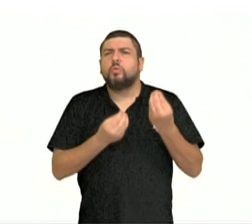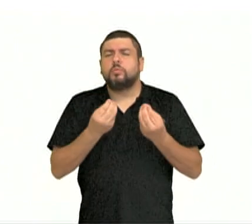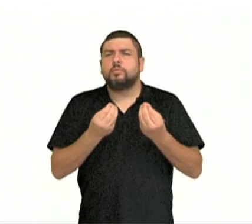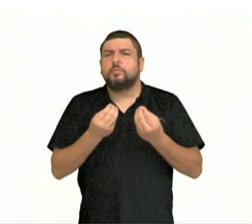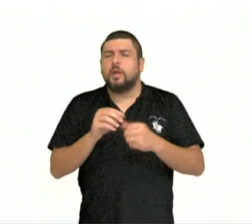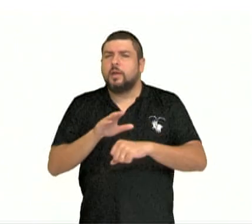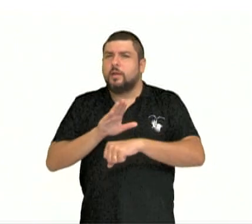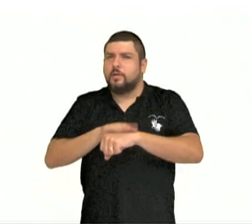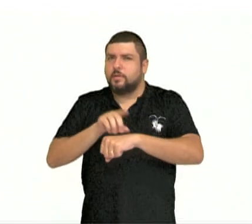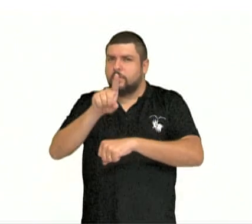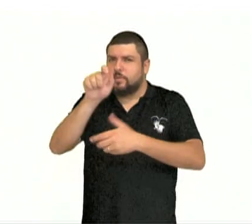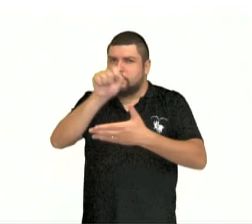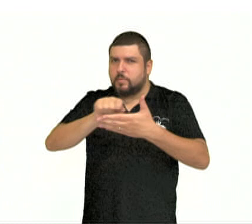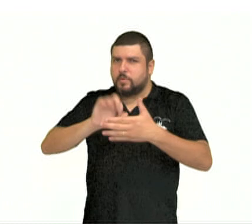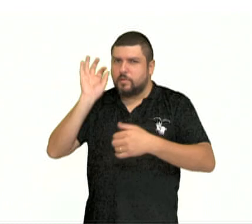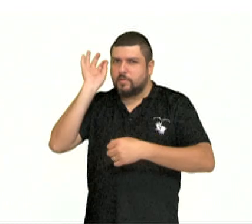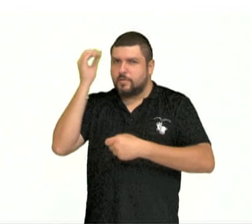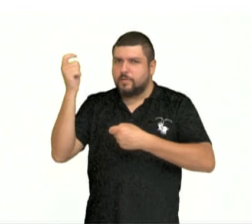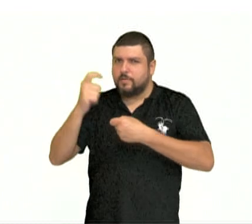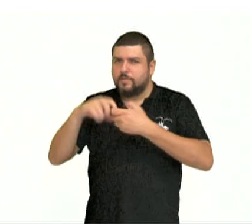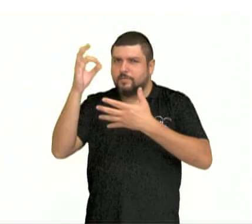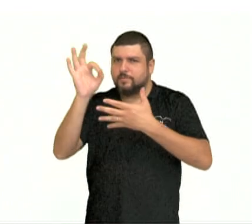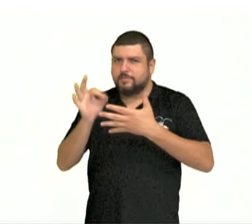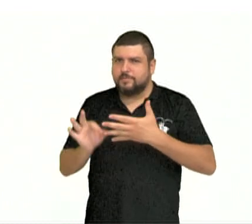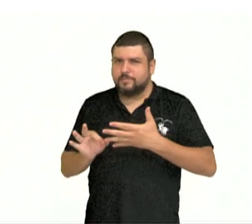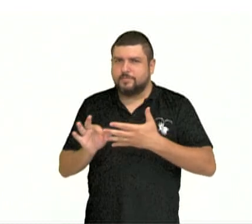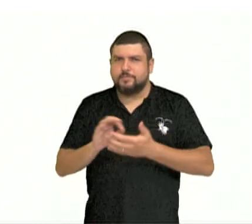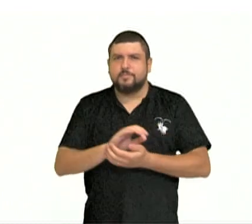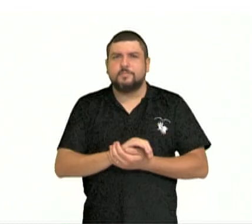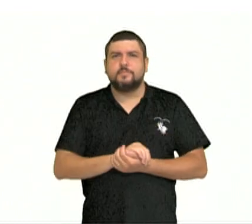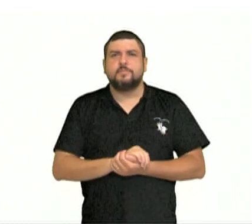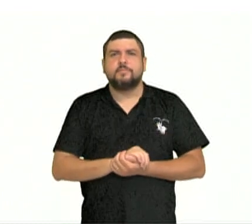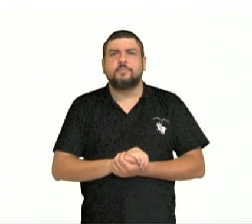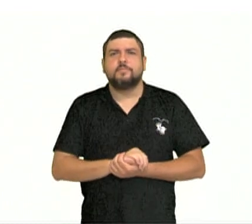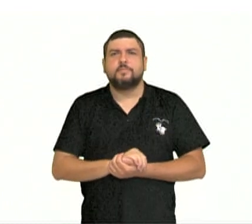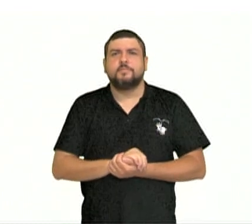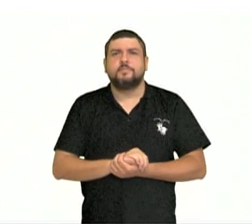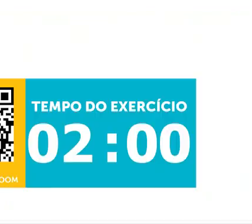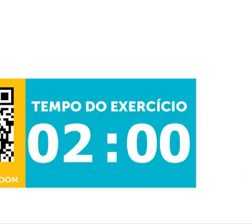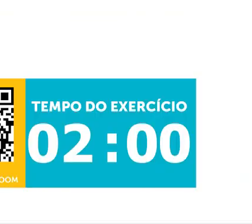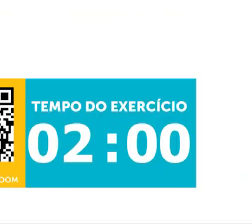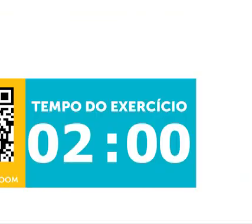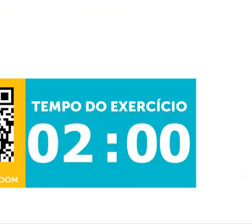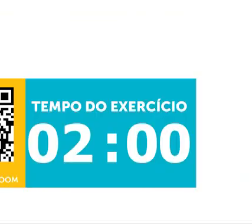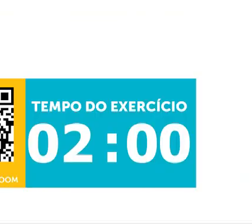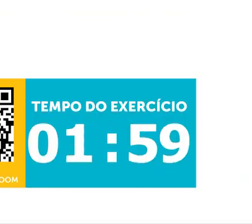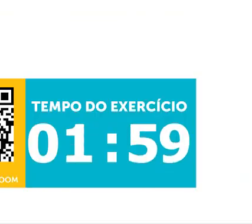dar um tempinho para você e já volto para conferirmos juntos a resposta. Até daqui a pouquinho.